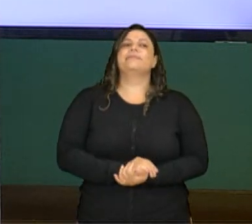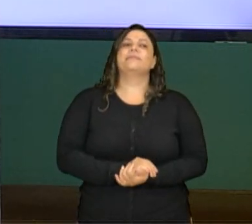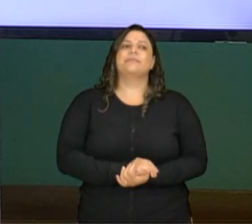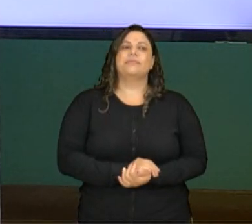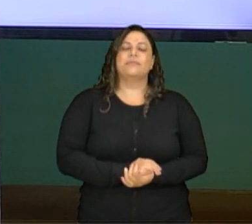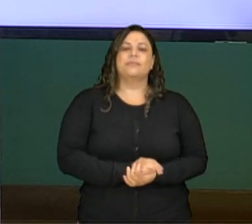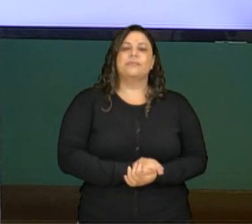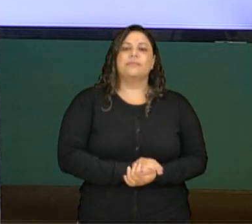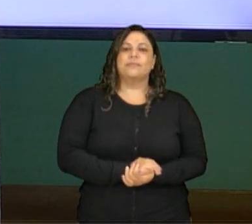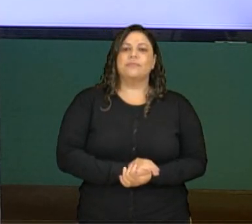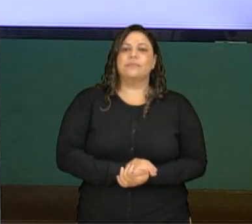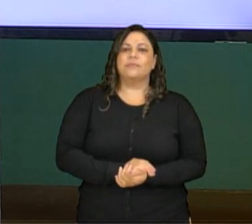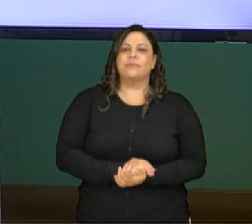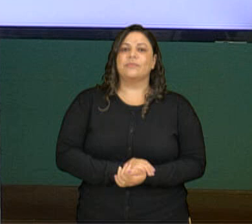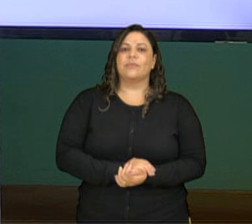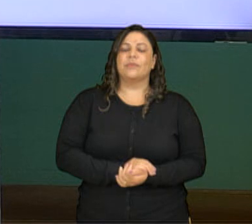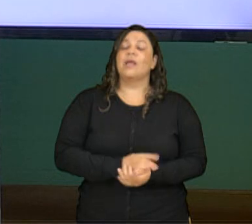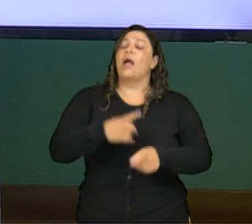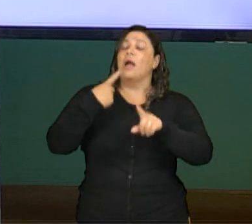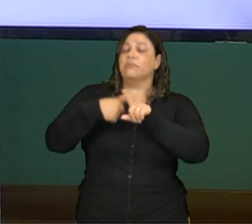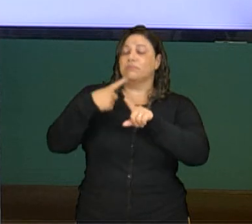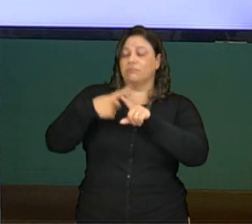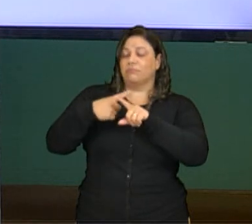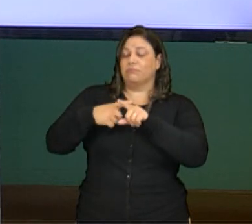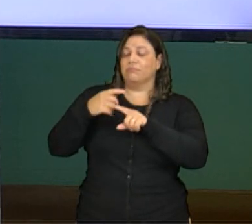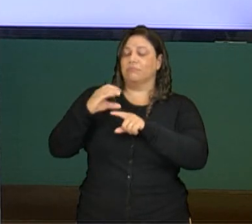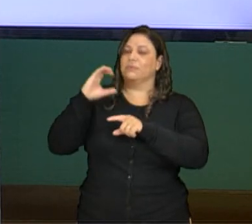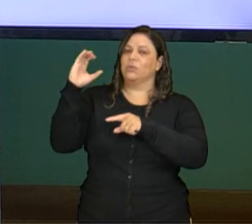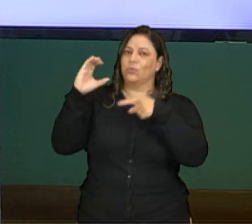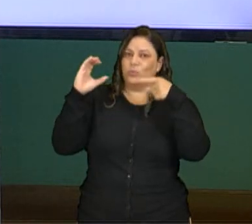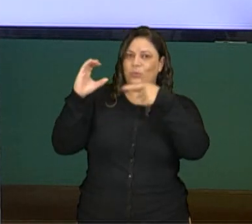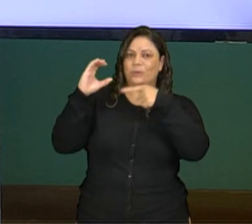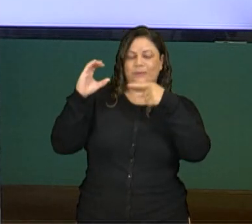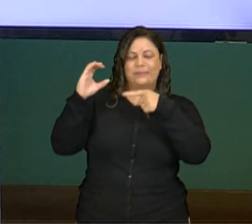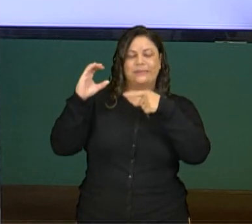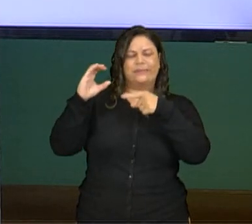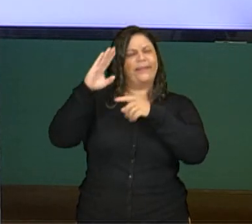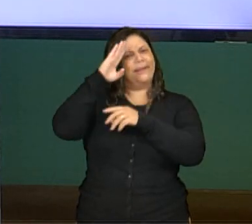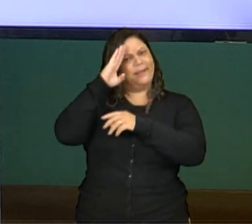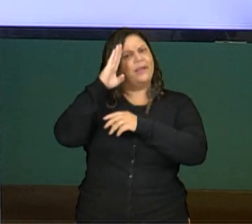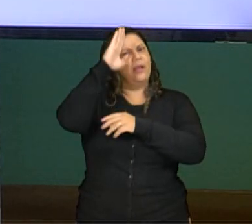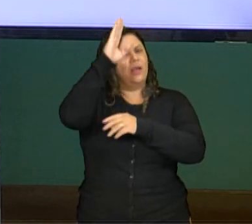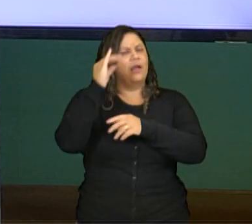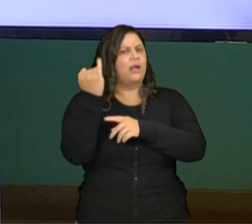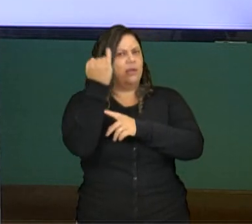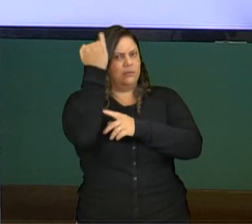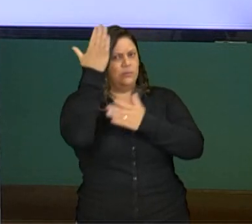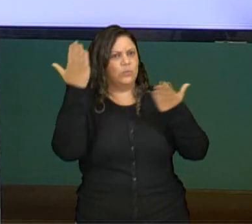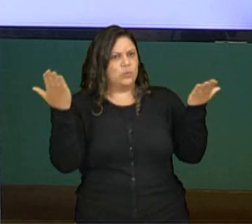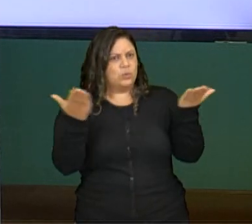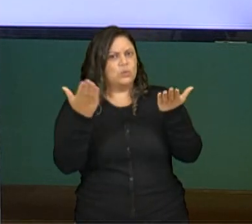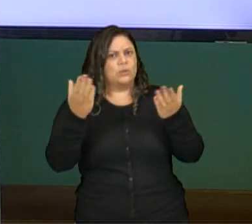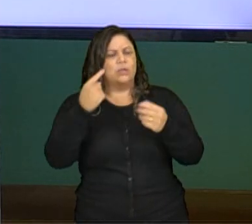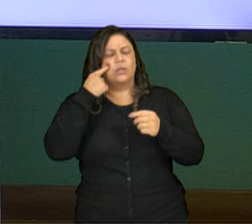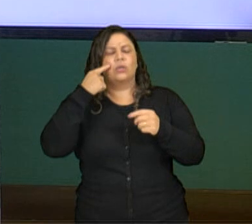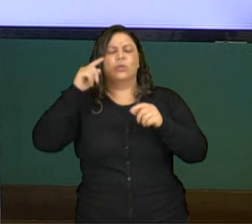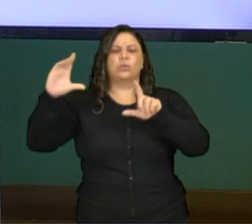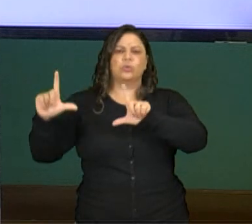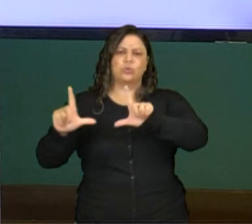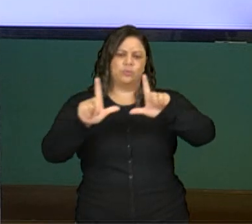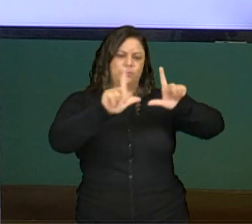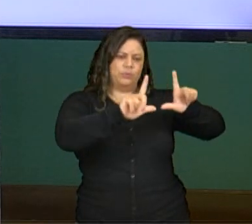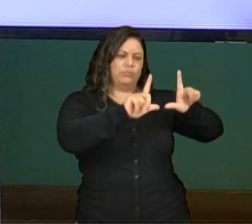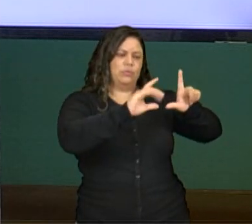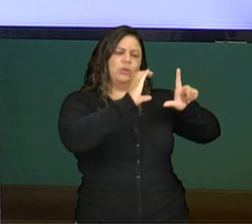Uma vez sendo ele o elemento central, fundamental, nós vermos alguns pontos